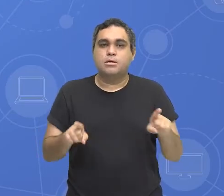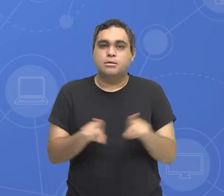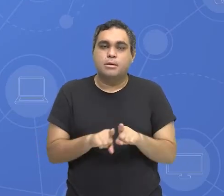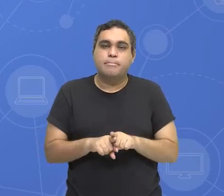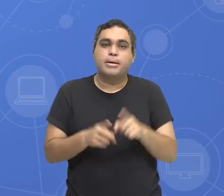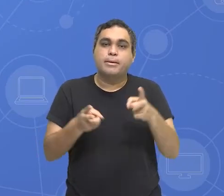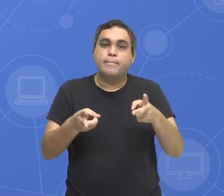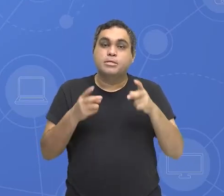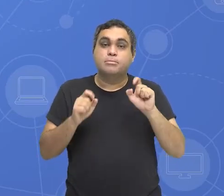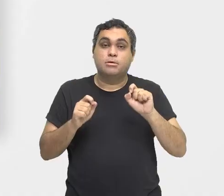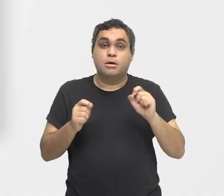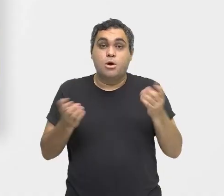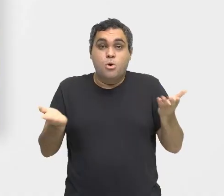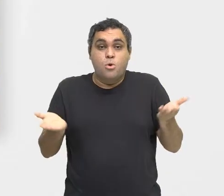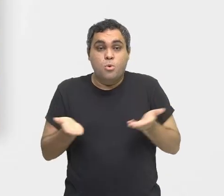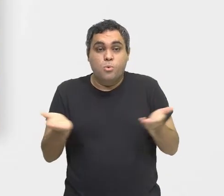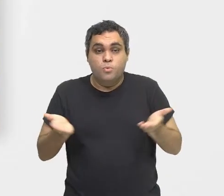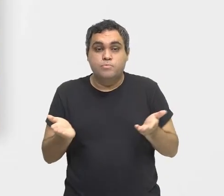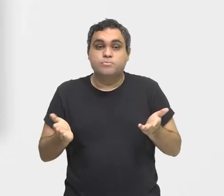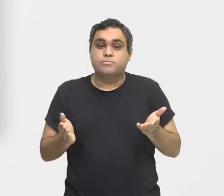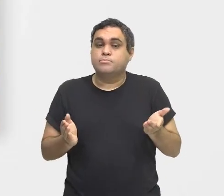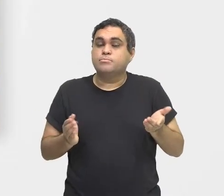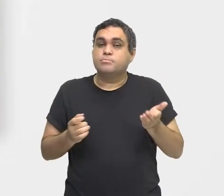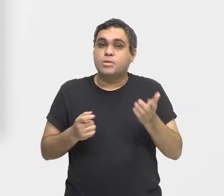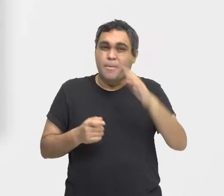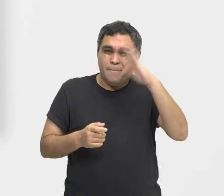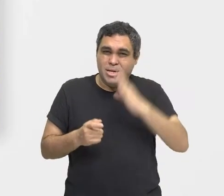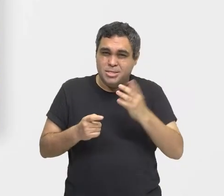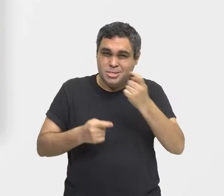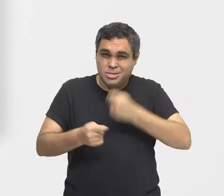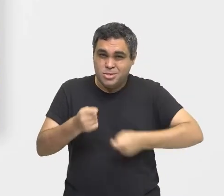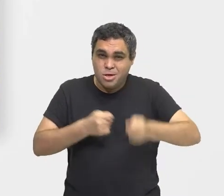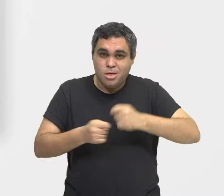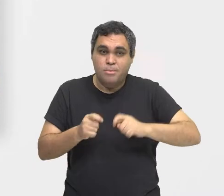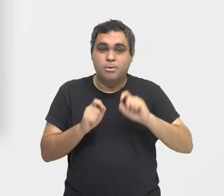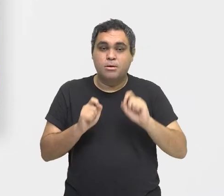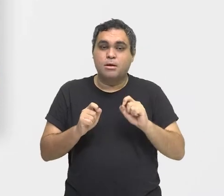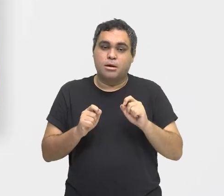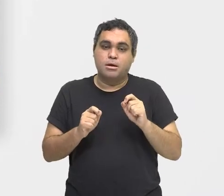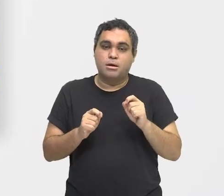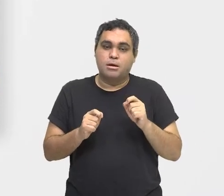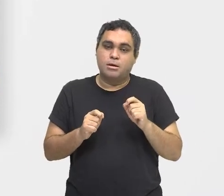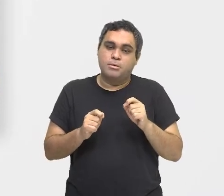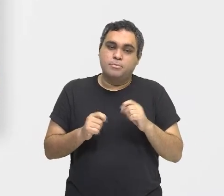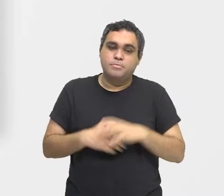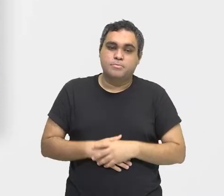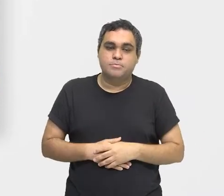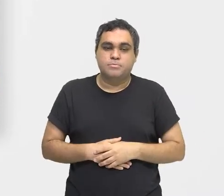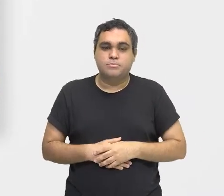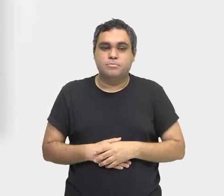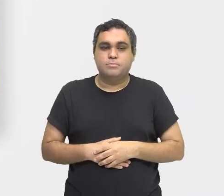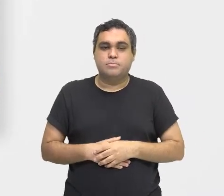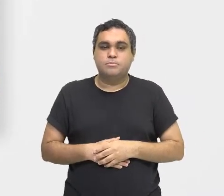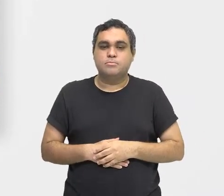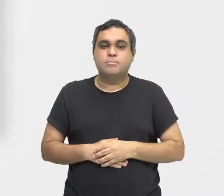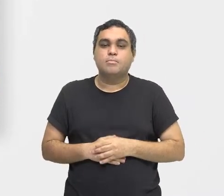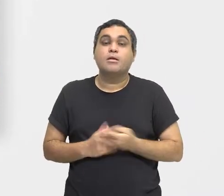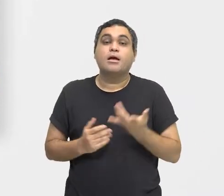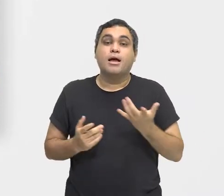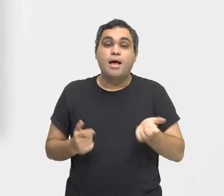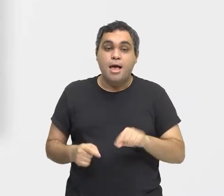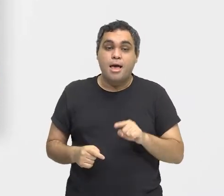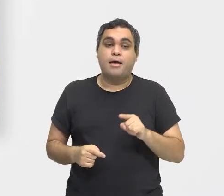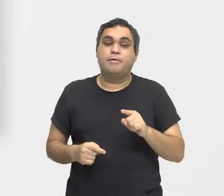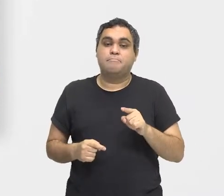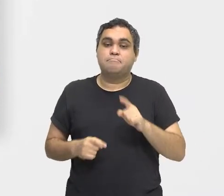a economia atual, ela vai estar baseada na produção agropecuária. O Brasil, gente, ele